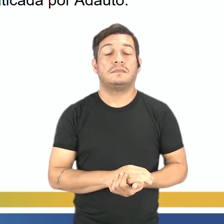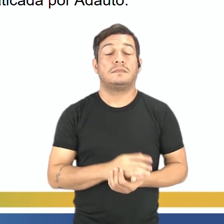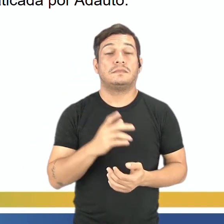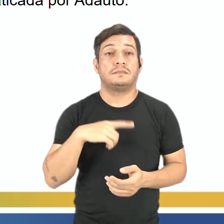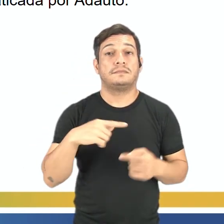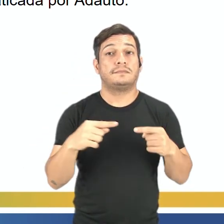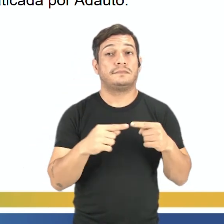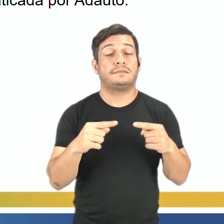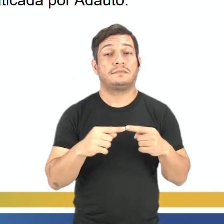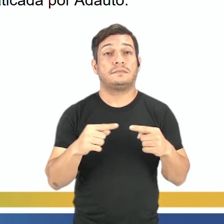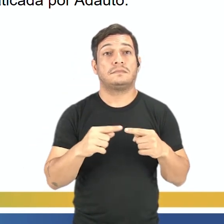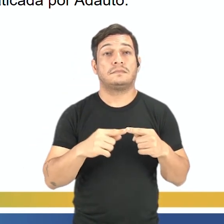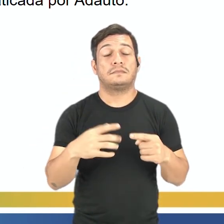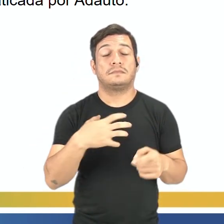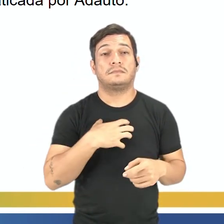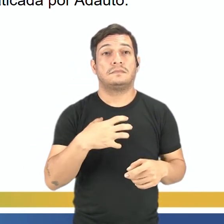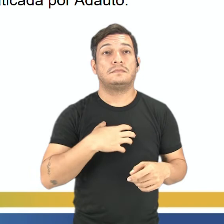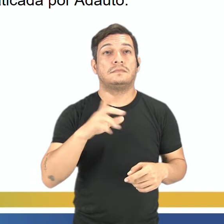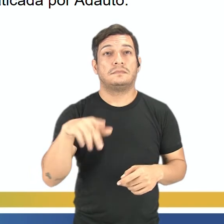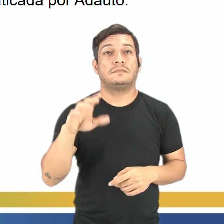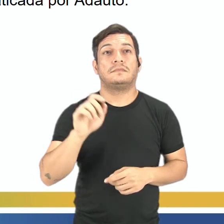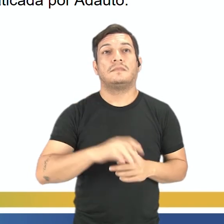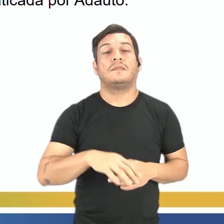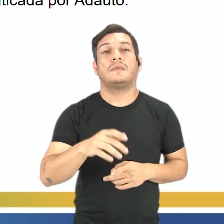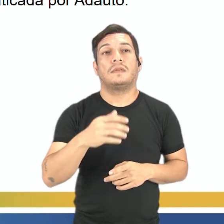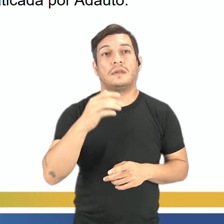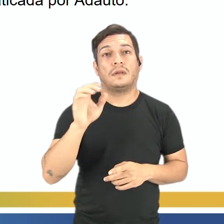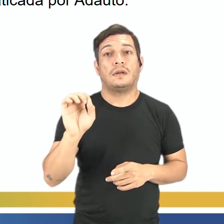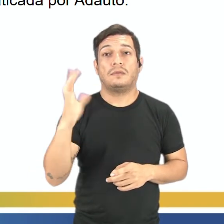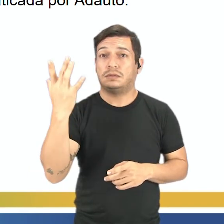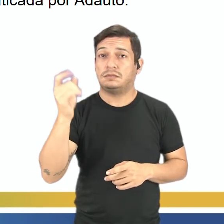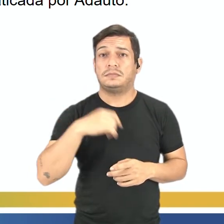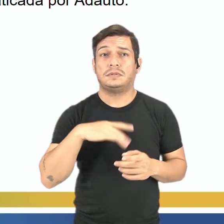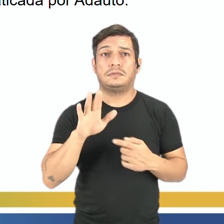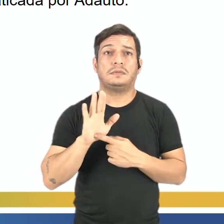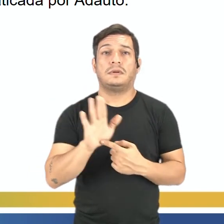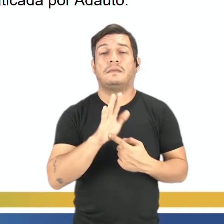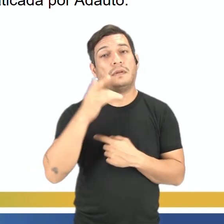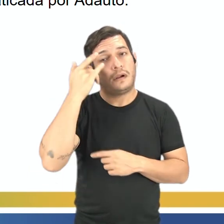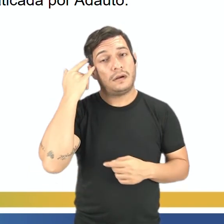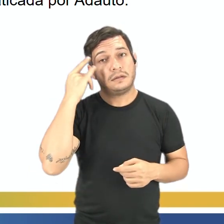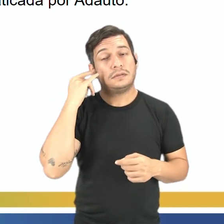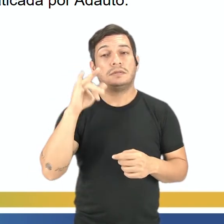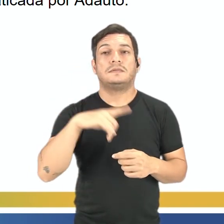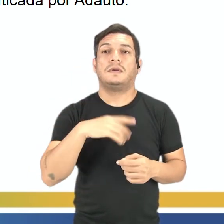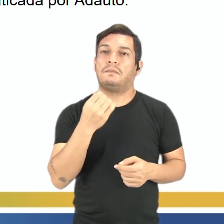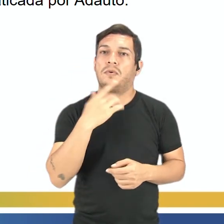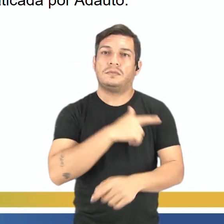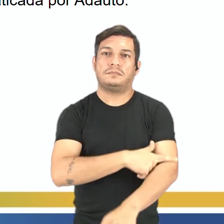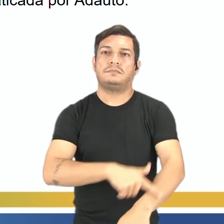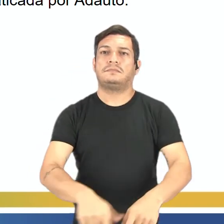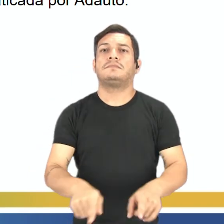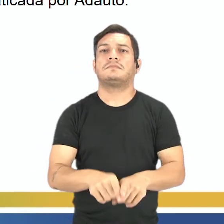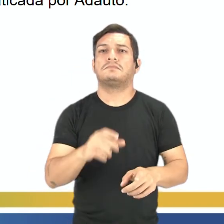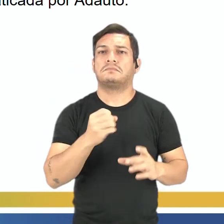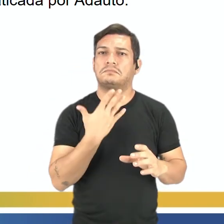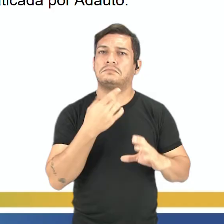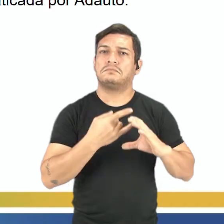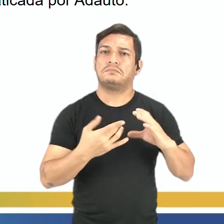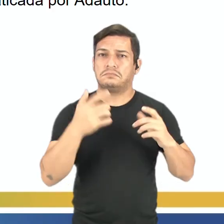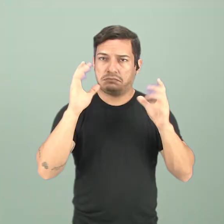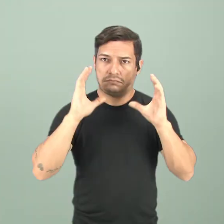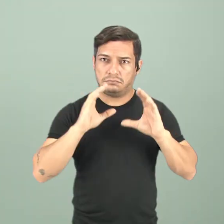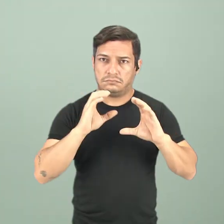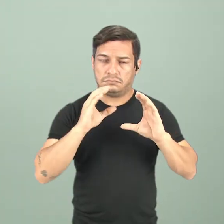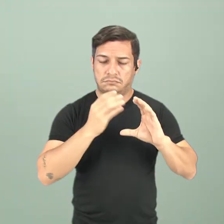Gente, o que mais está de acordo com a atitude de Adalto é a ocasião revela o ladrão. Se você tiver boa